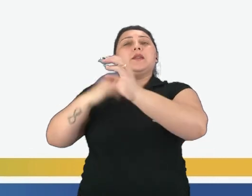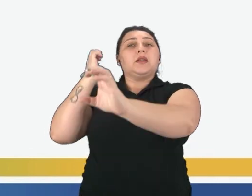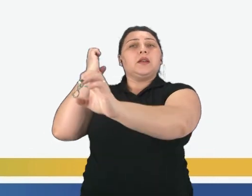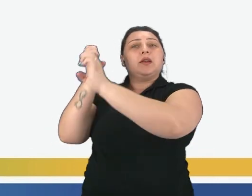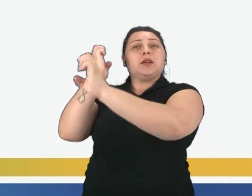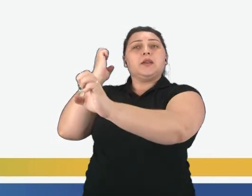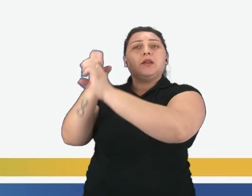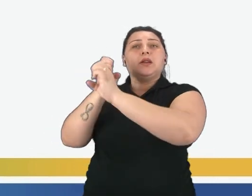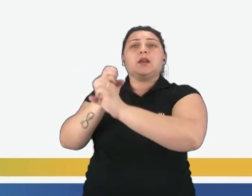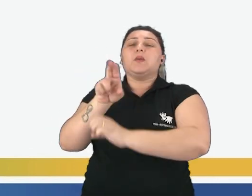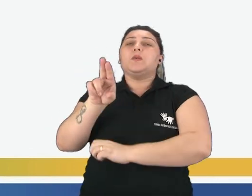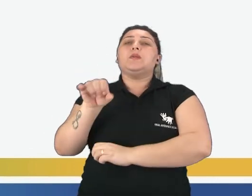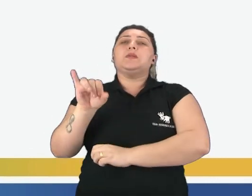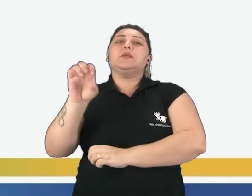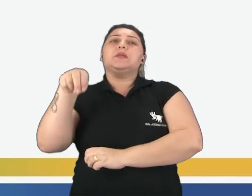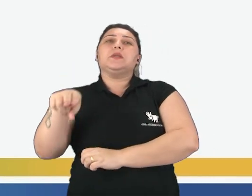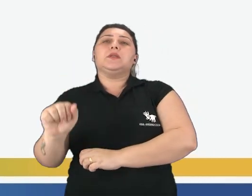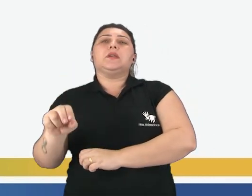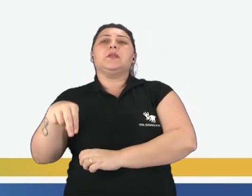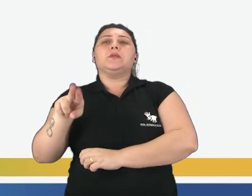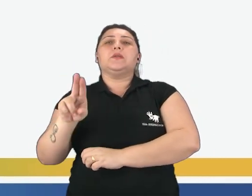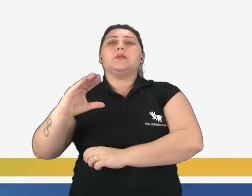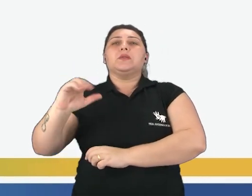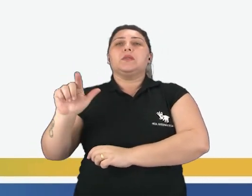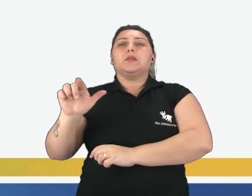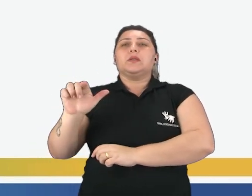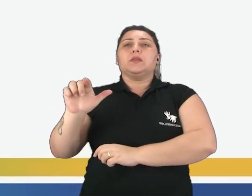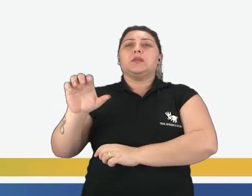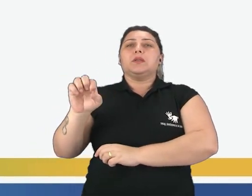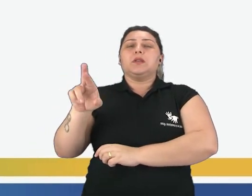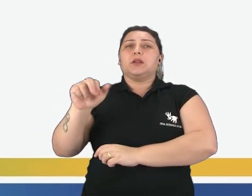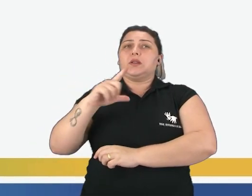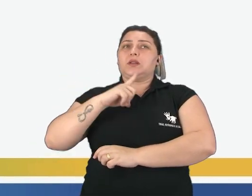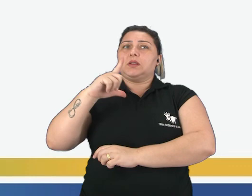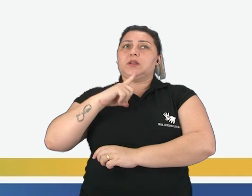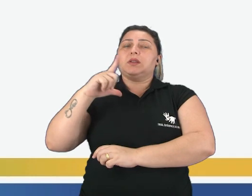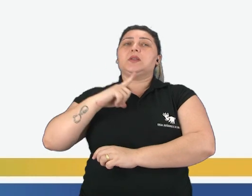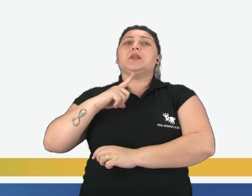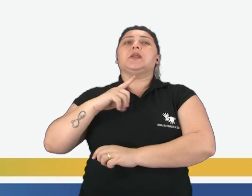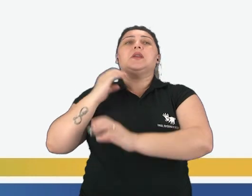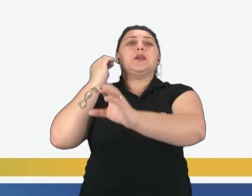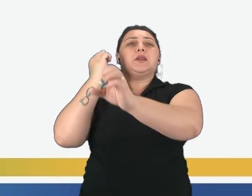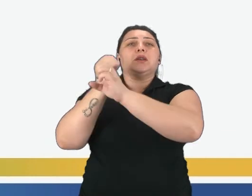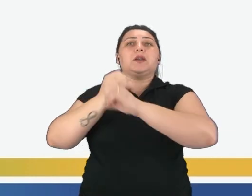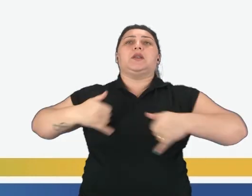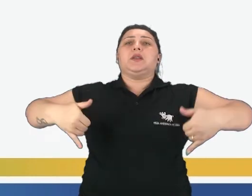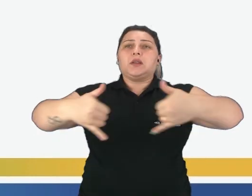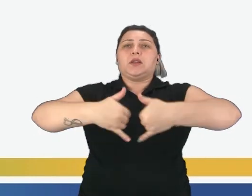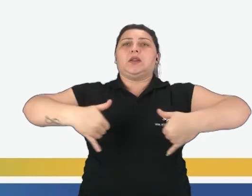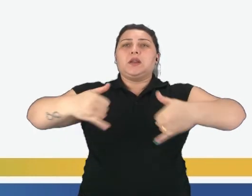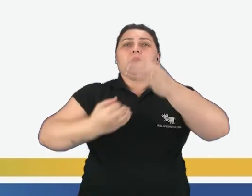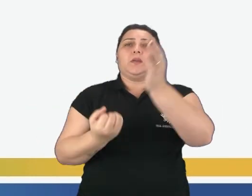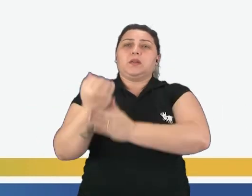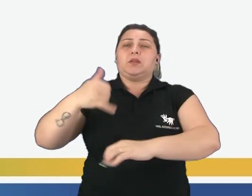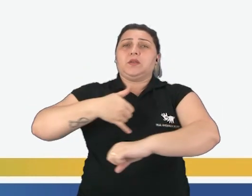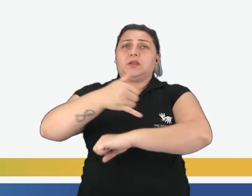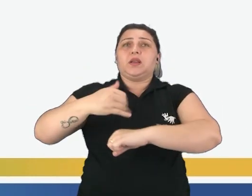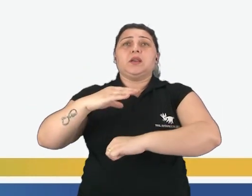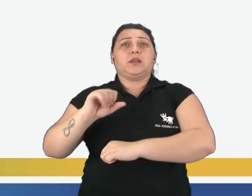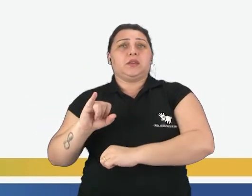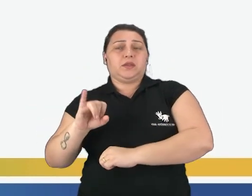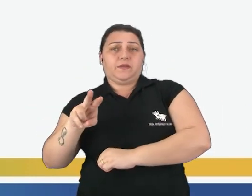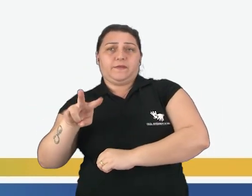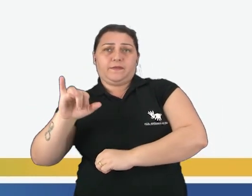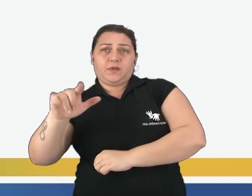nuclear, aqui é imenso, né? Usina nuclear, você tem engenharia química, né? Produzindo aí combustíveis, engenharia civil,